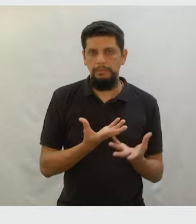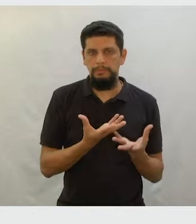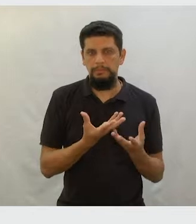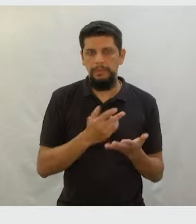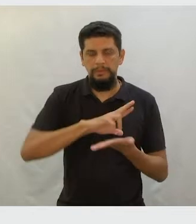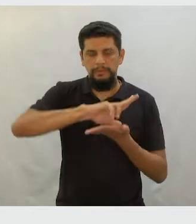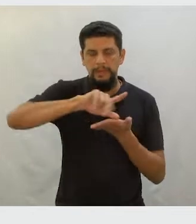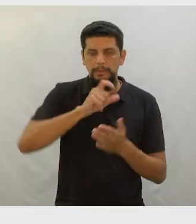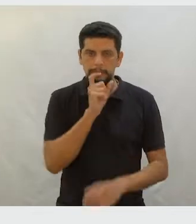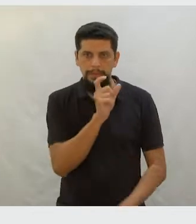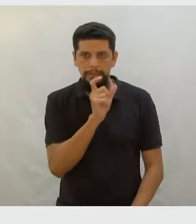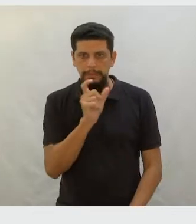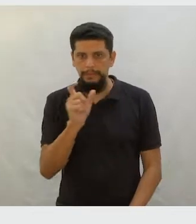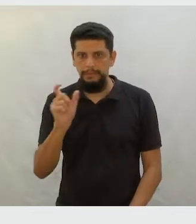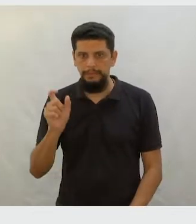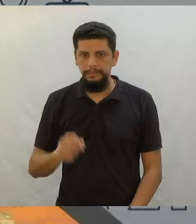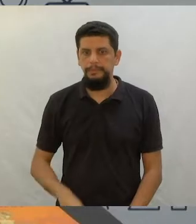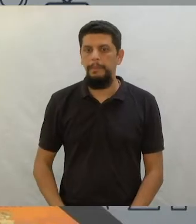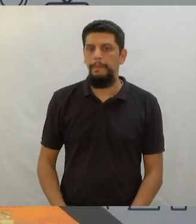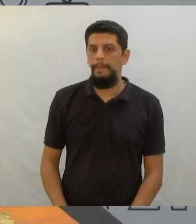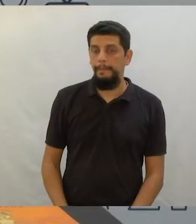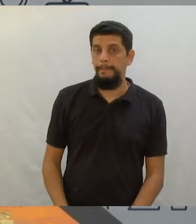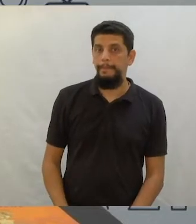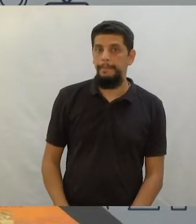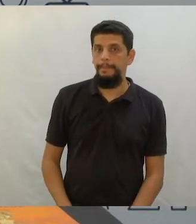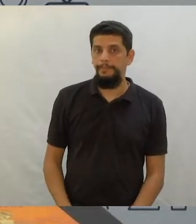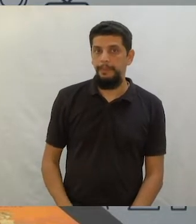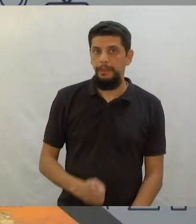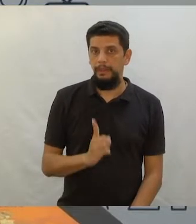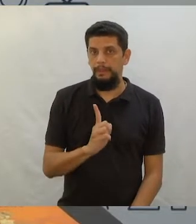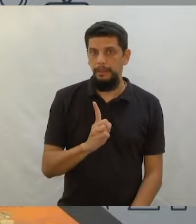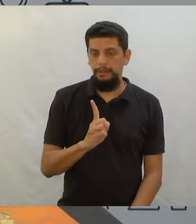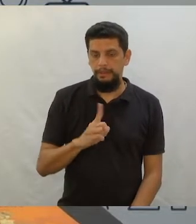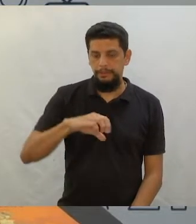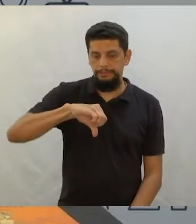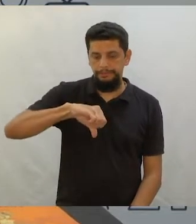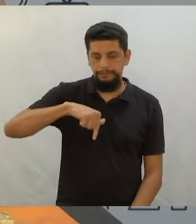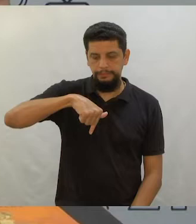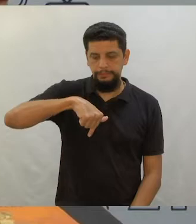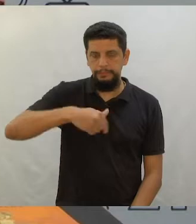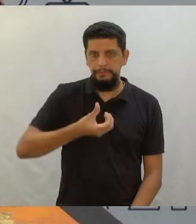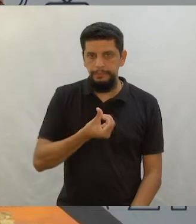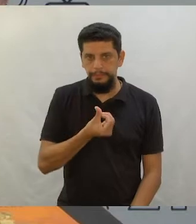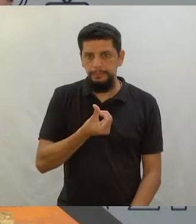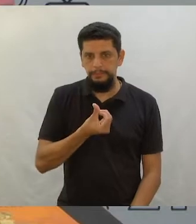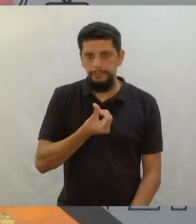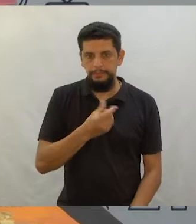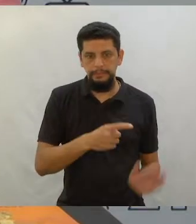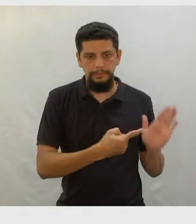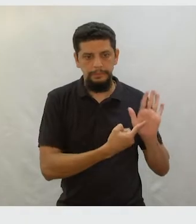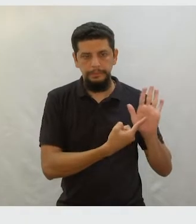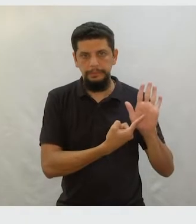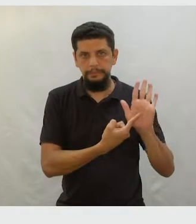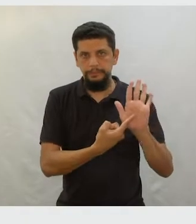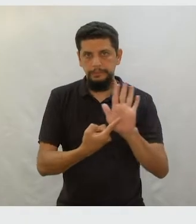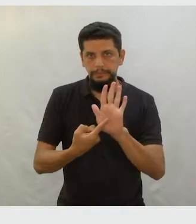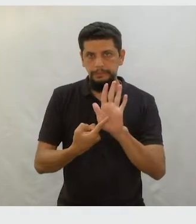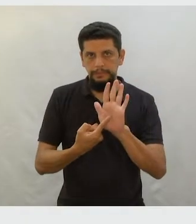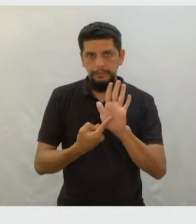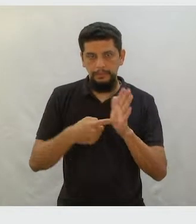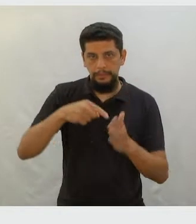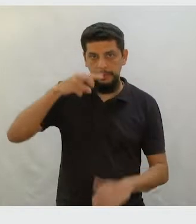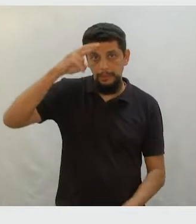palavras a partir então do ano de 76 rut Rocha nos presenteia com as suas